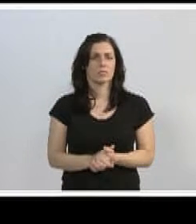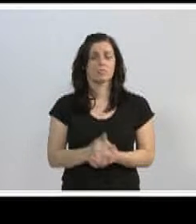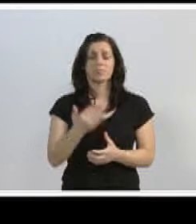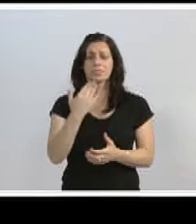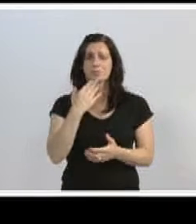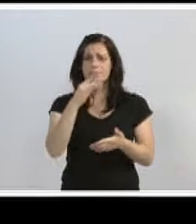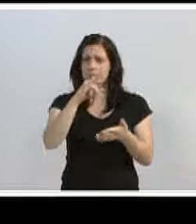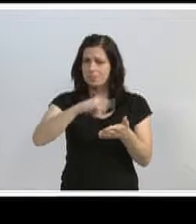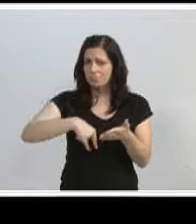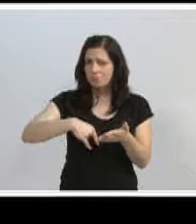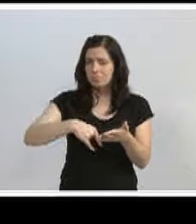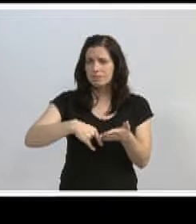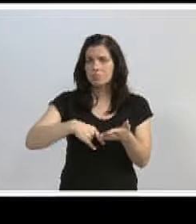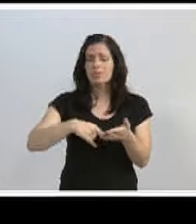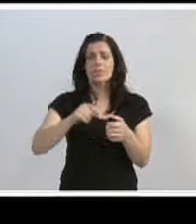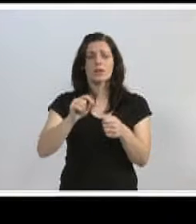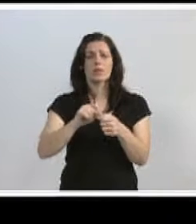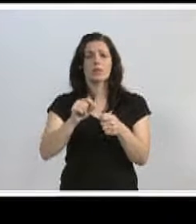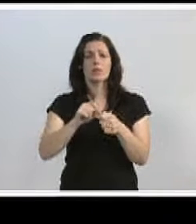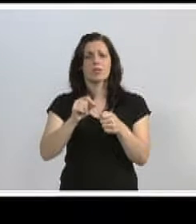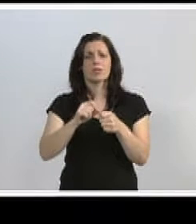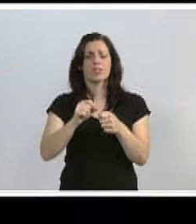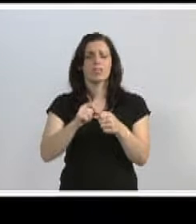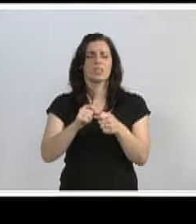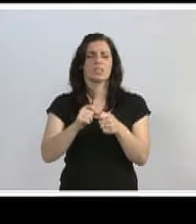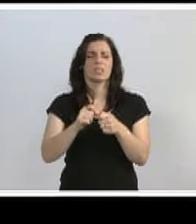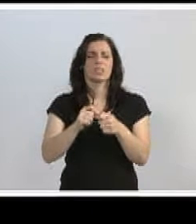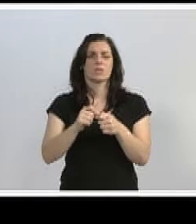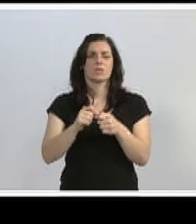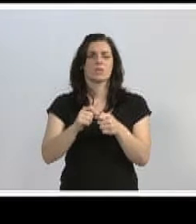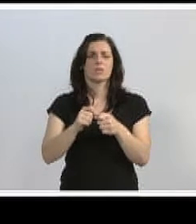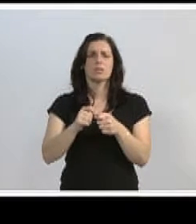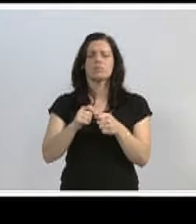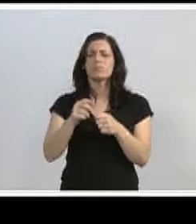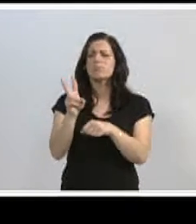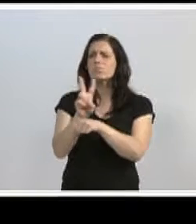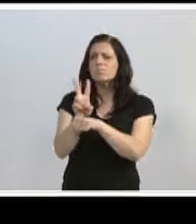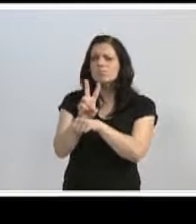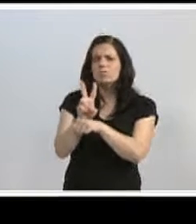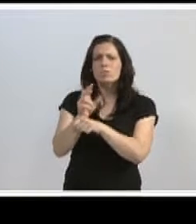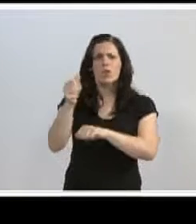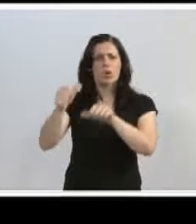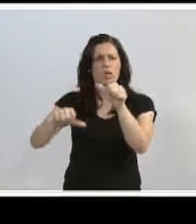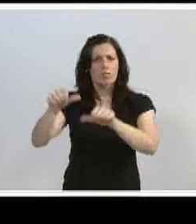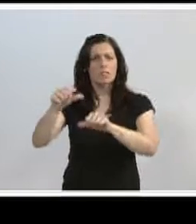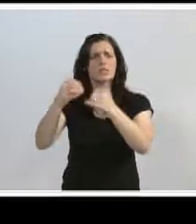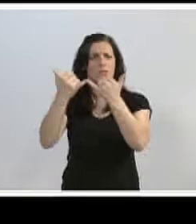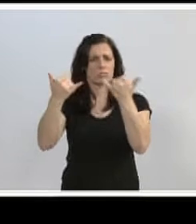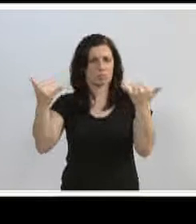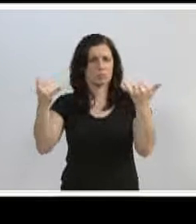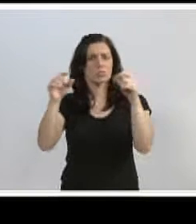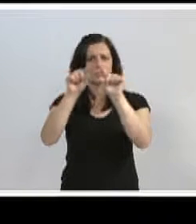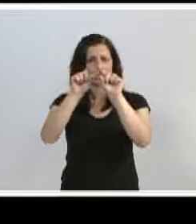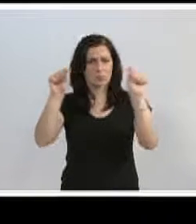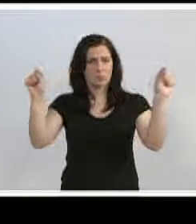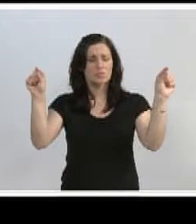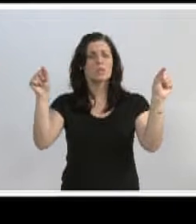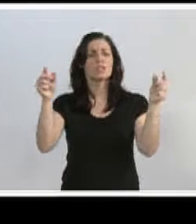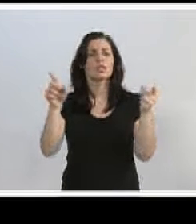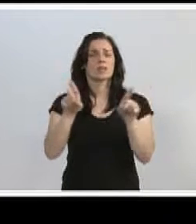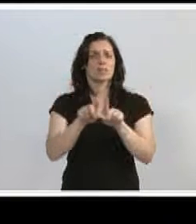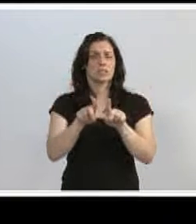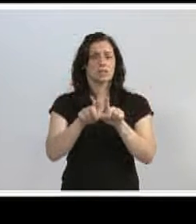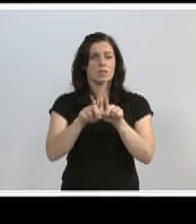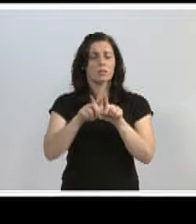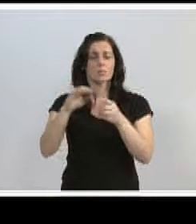Zingel Filho. Ele é muito pequeno e quase que semanalmente, 2, 3 vezes por semana, na verdade, a